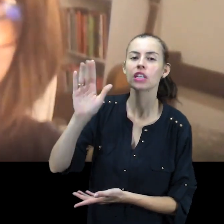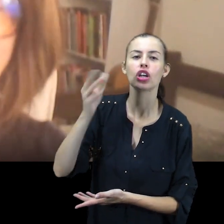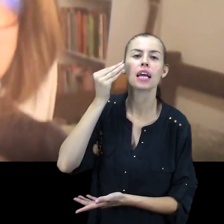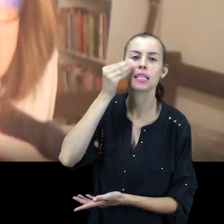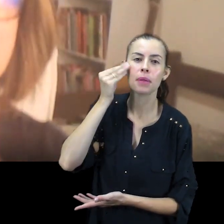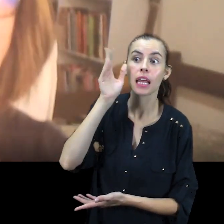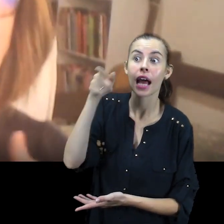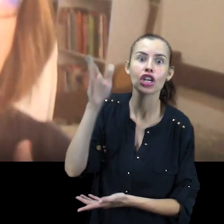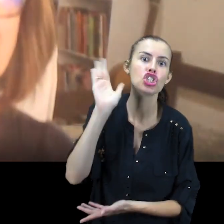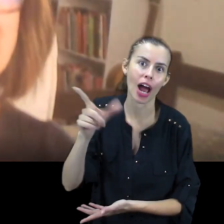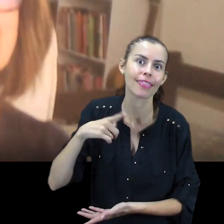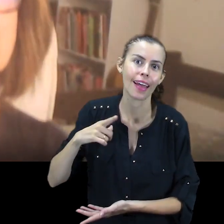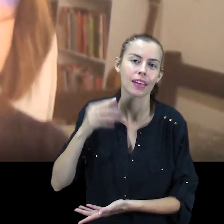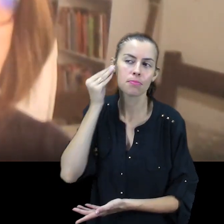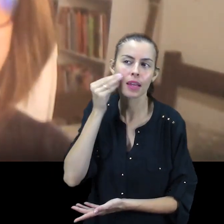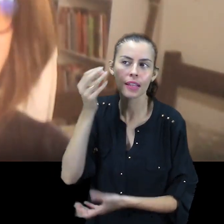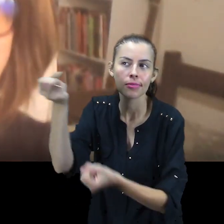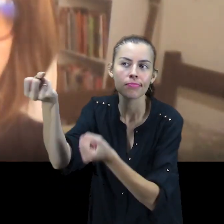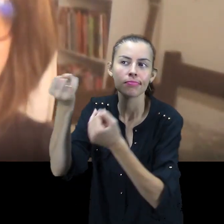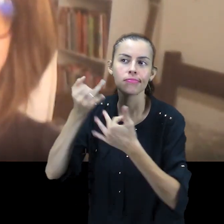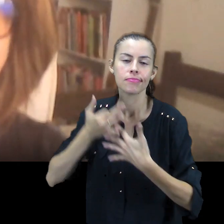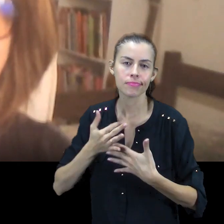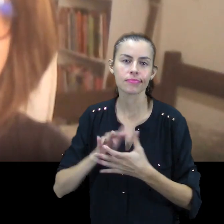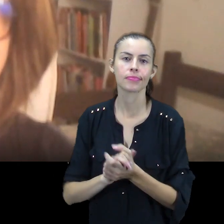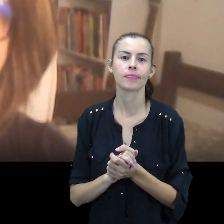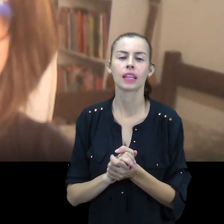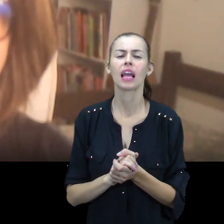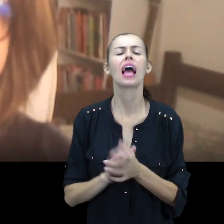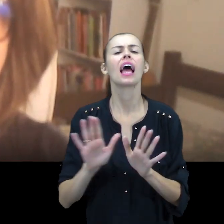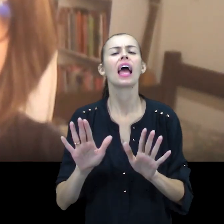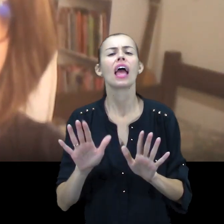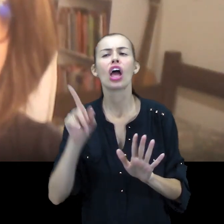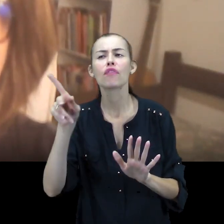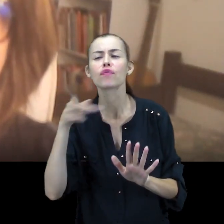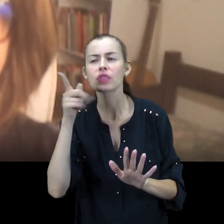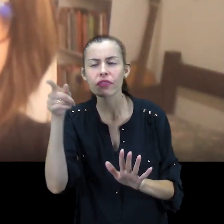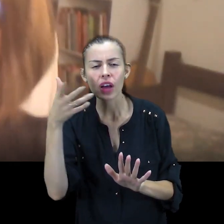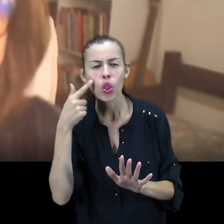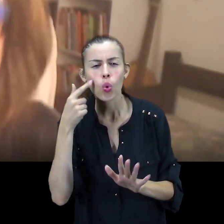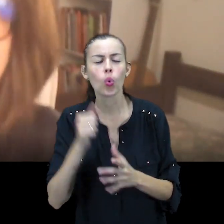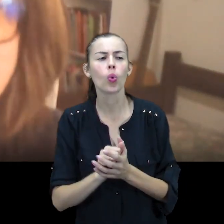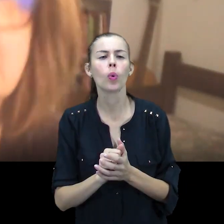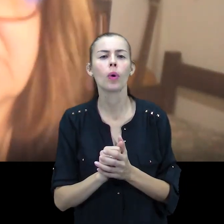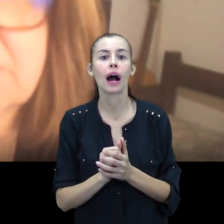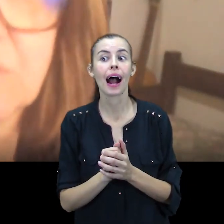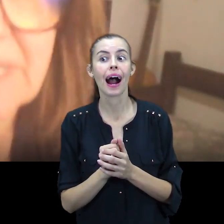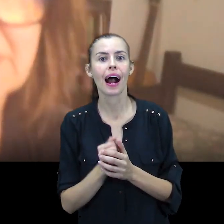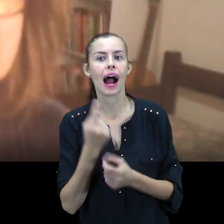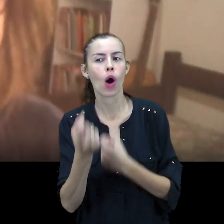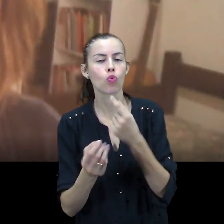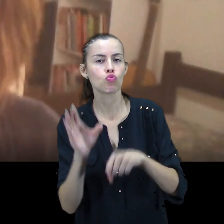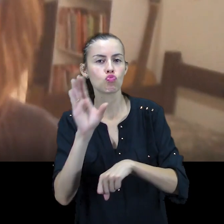essas temáticas, e aí como existe uma possibilidade de certa de certo desfase